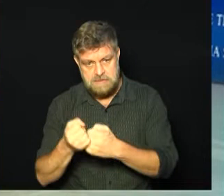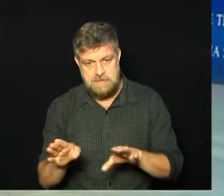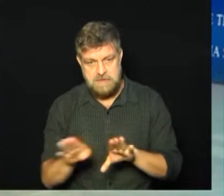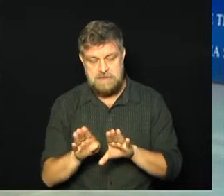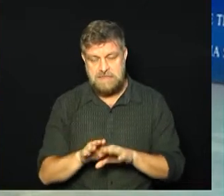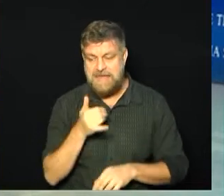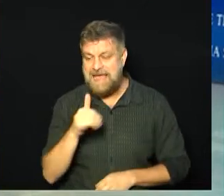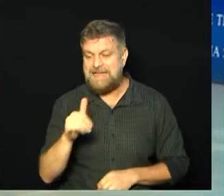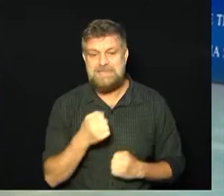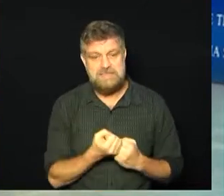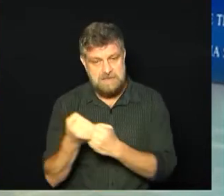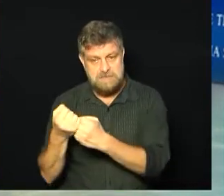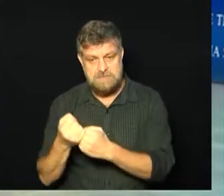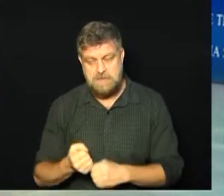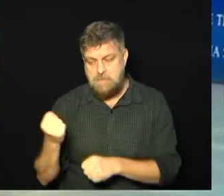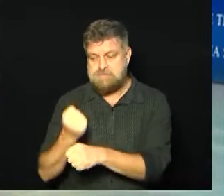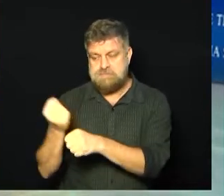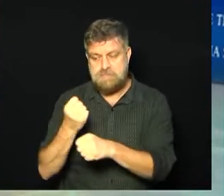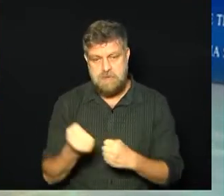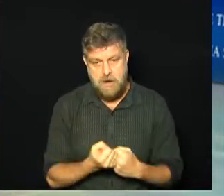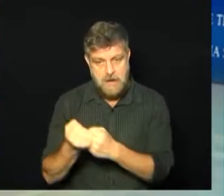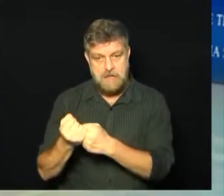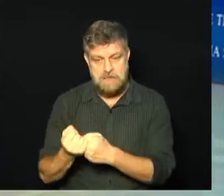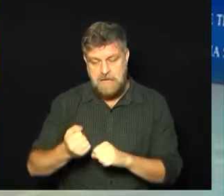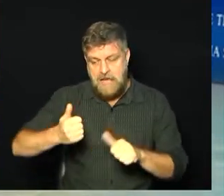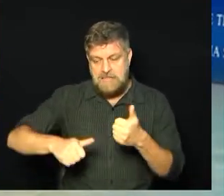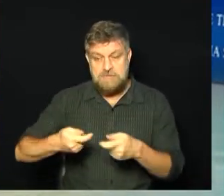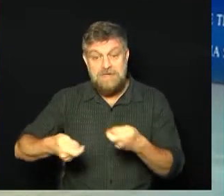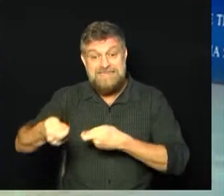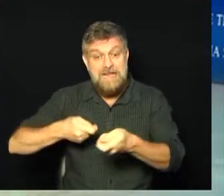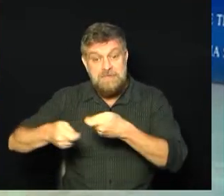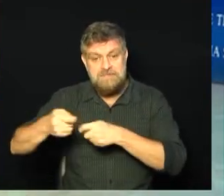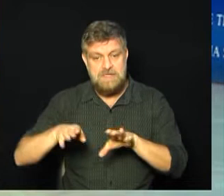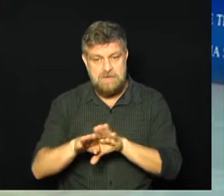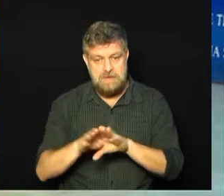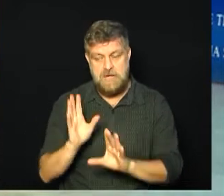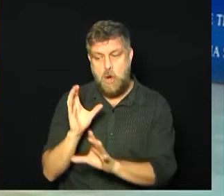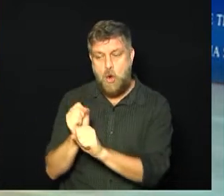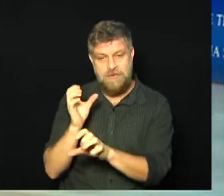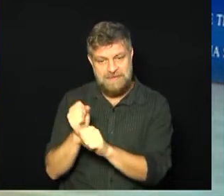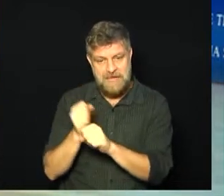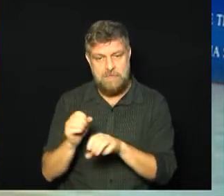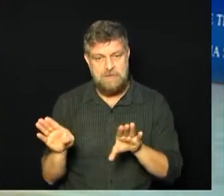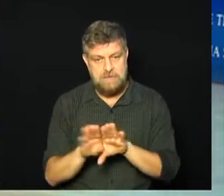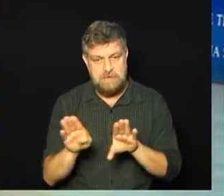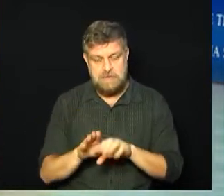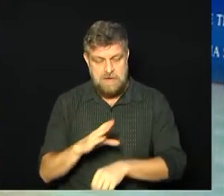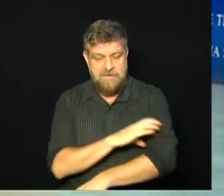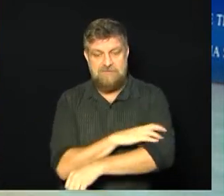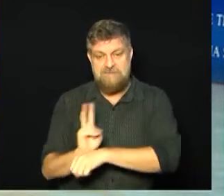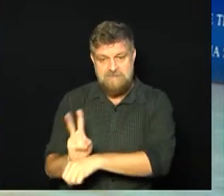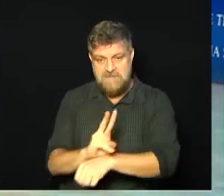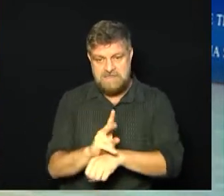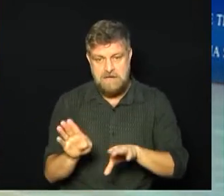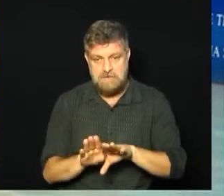de eletricista, ajudante de obras, analista administrativo, analista contábil, analista fiscal,